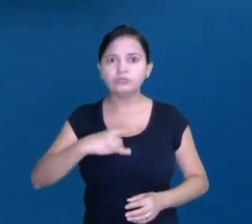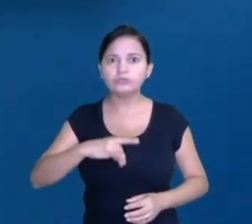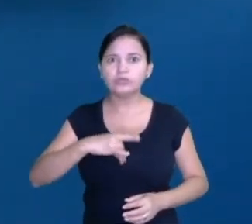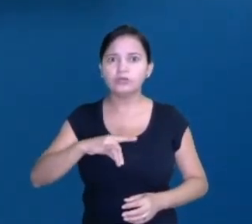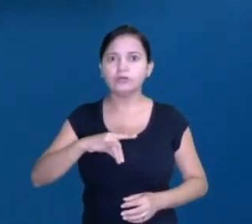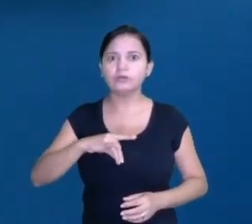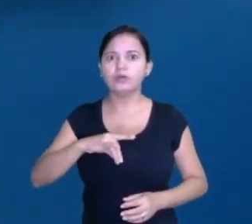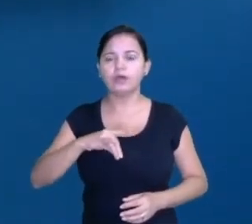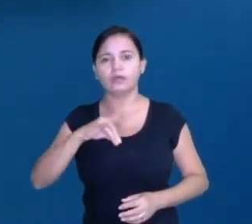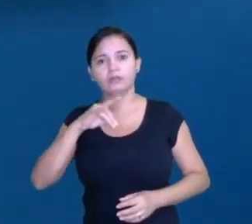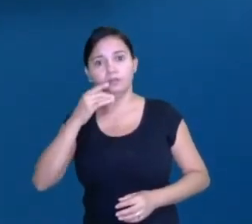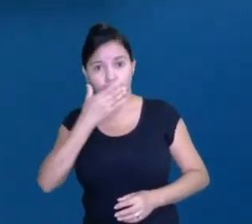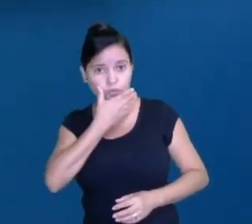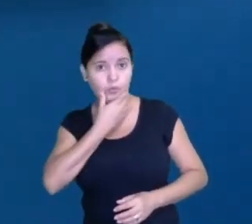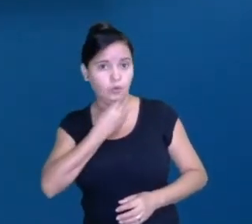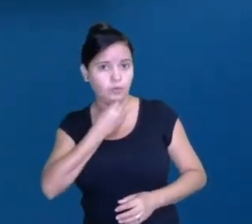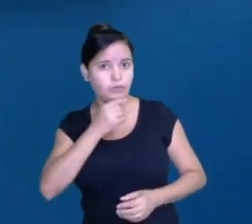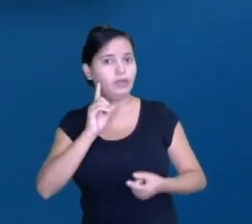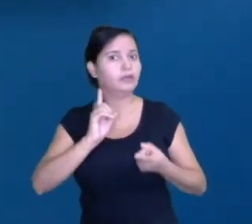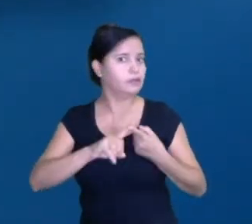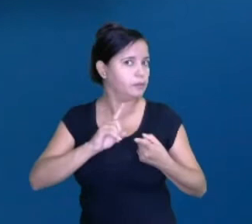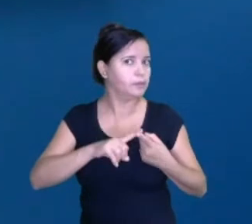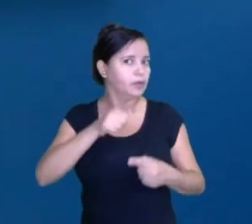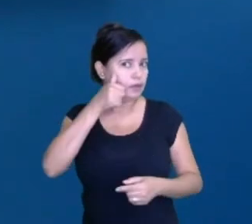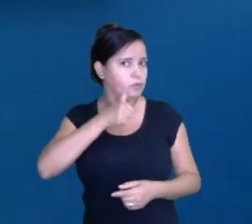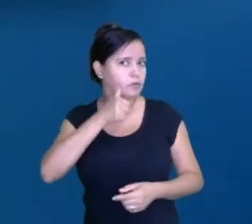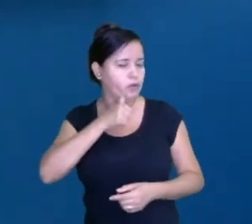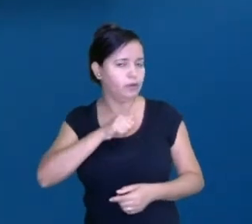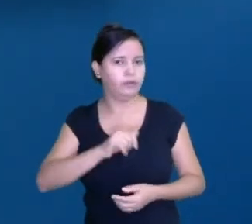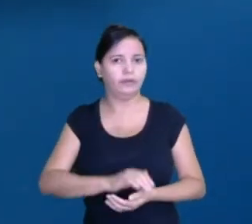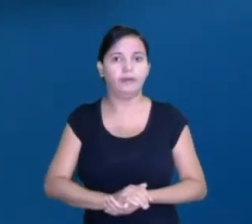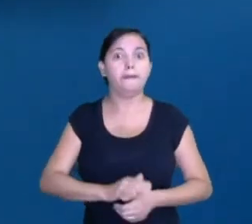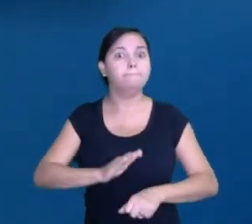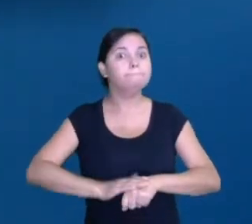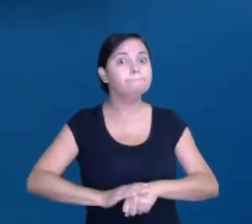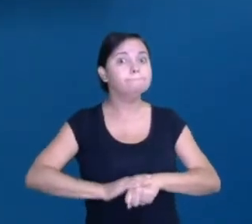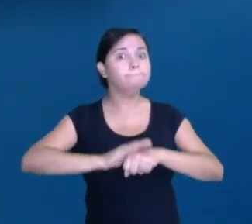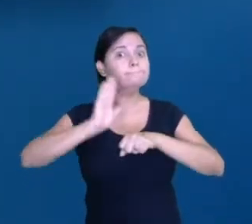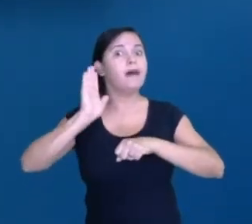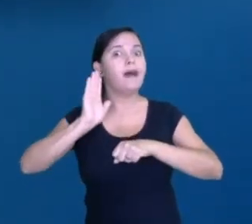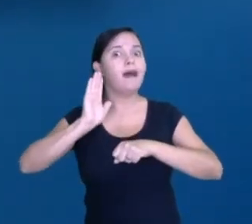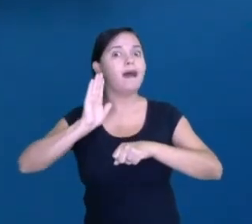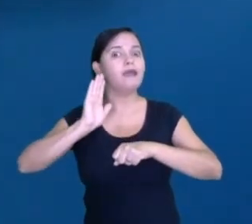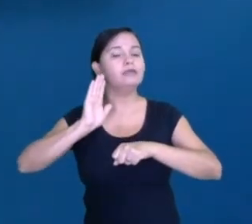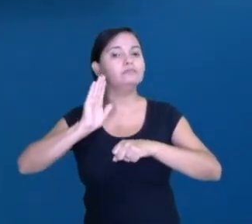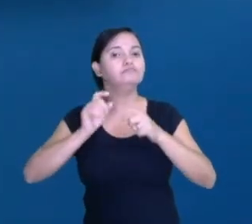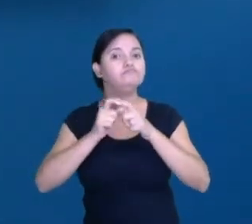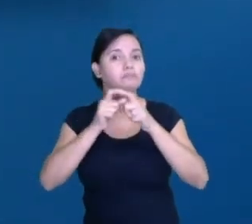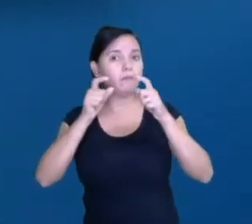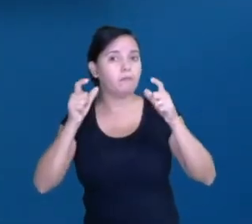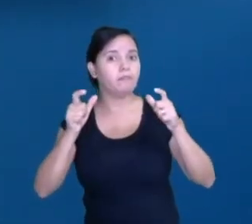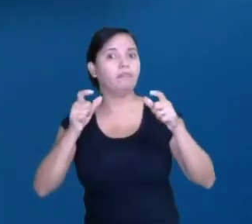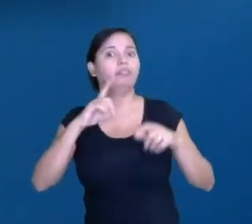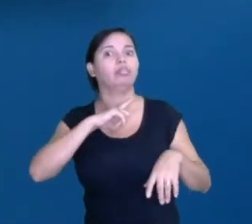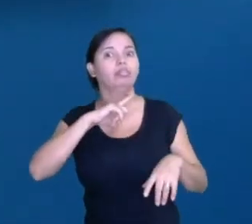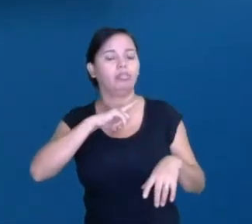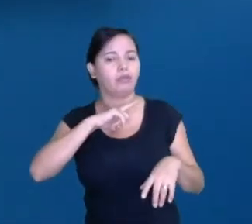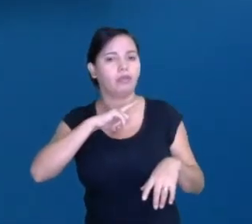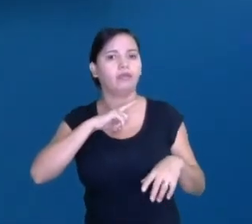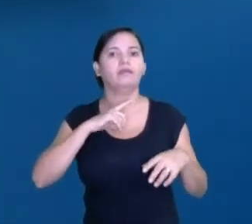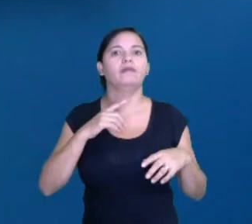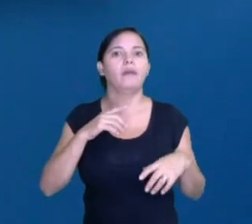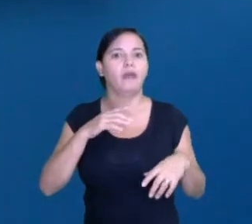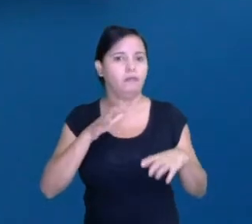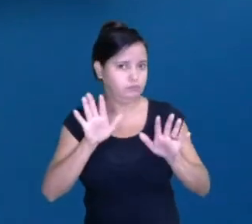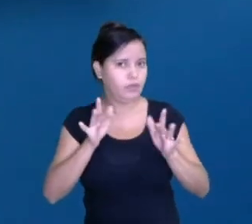homem quanto para a mulher. Agora, lembrando, majoritariamente, onde é que é produzido esses hormônios andrógenos? Em relação